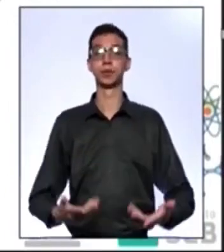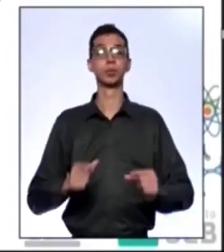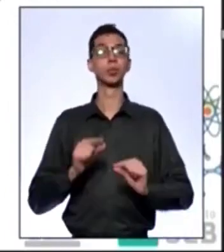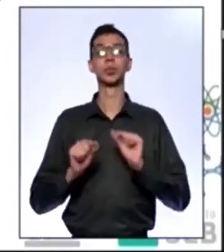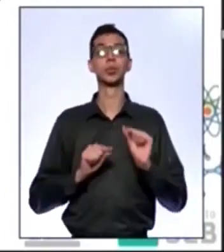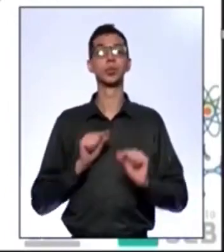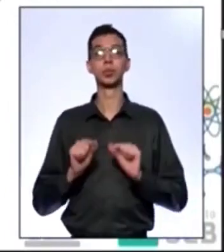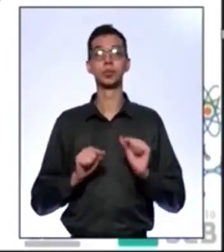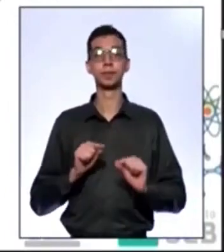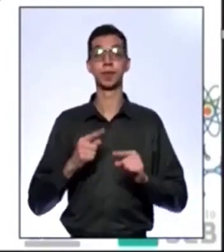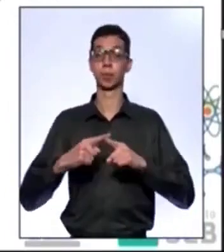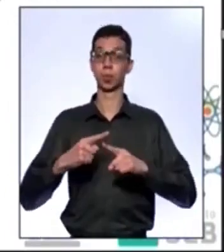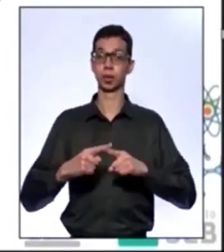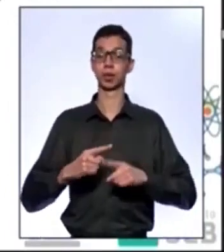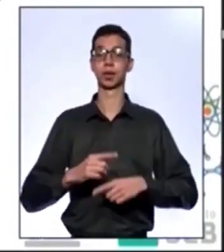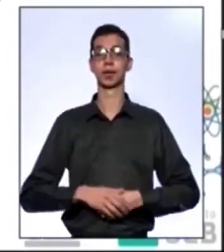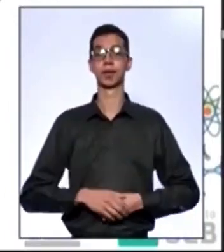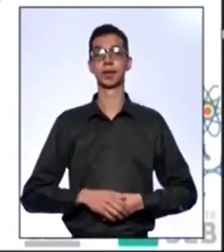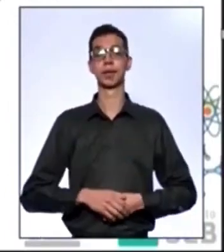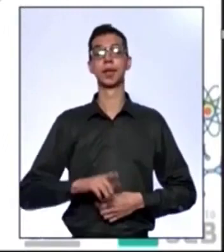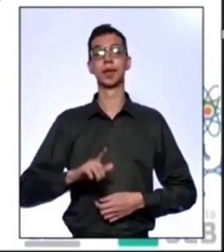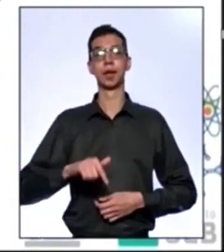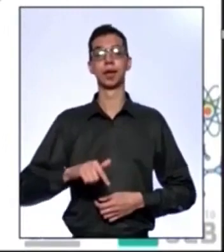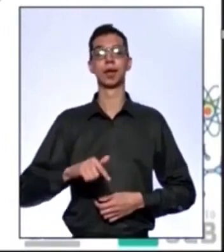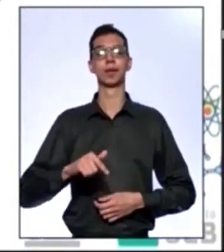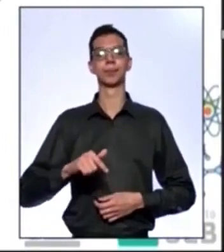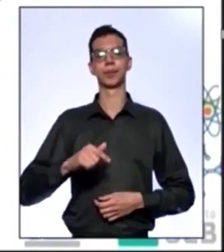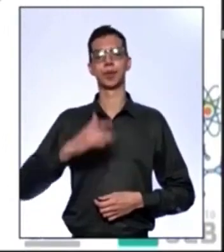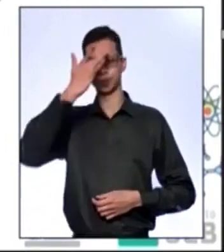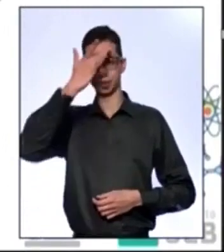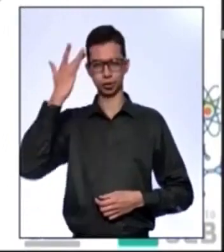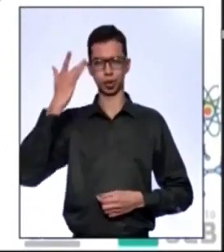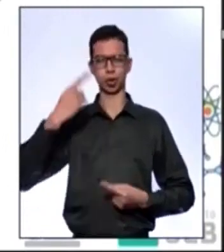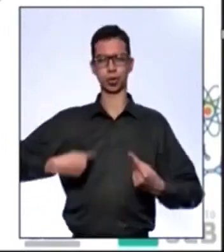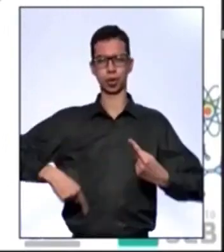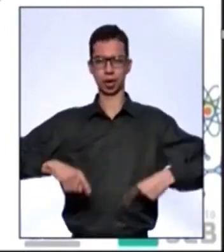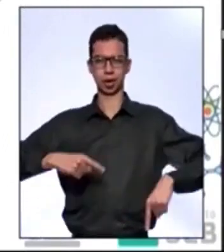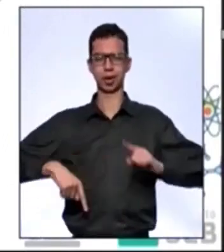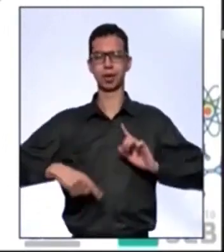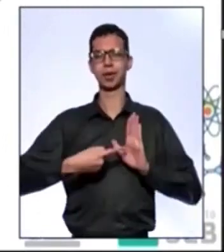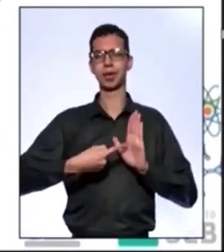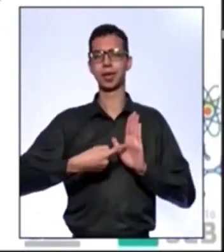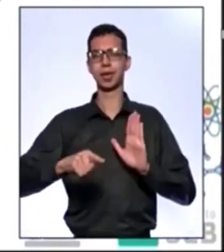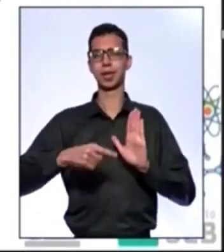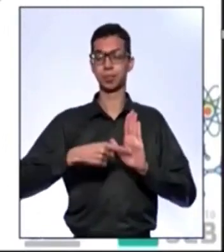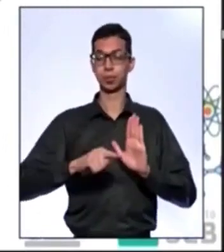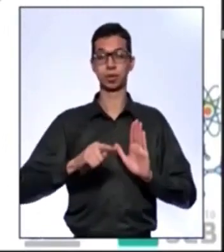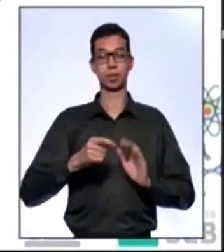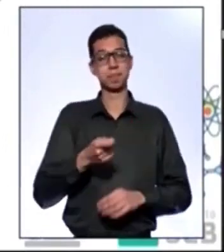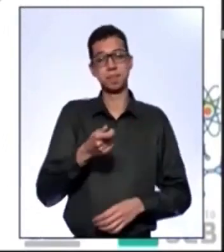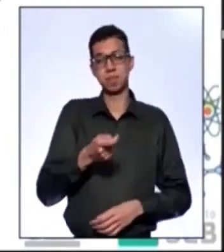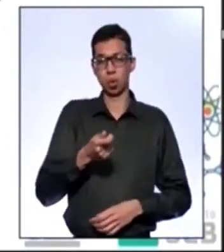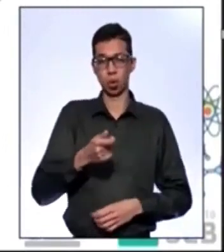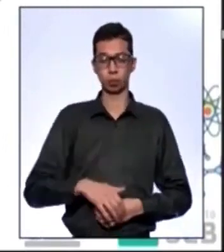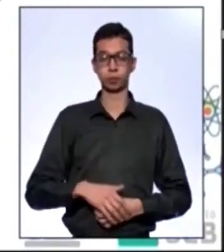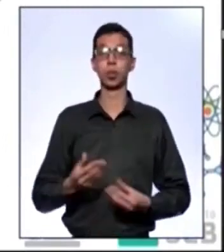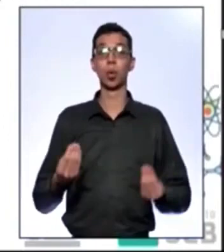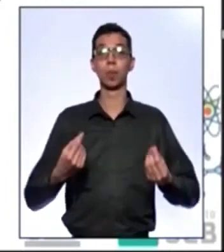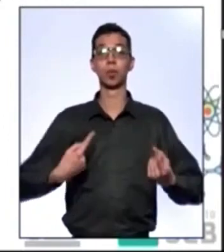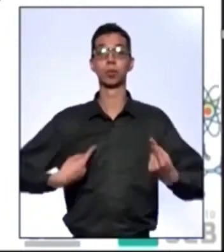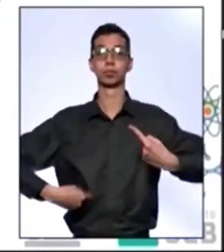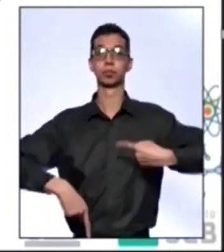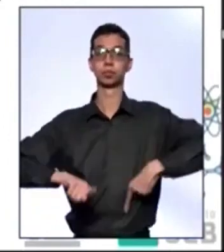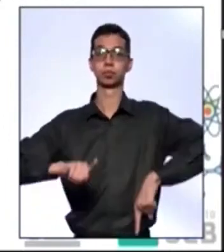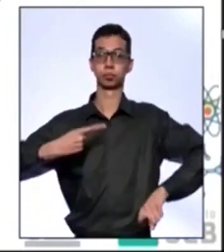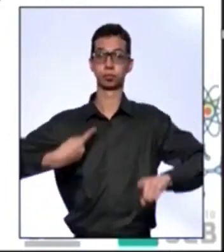é a menor imunidade desses grupos contra o vírus. Para aumentar a imunidade populacional relativa